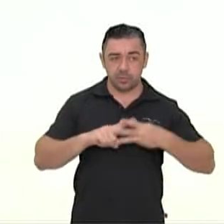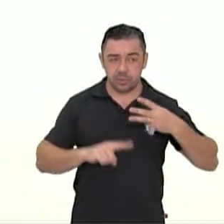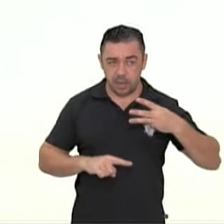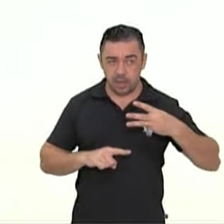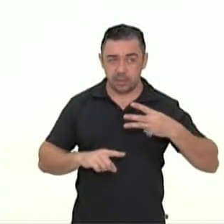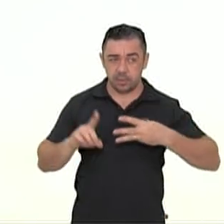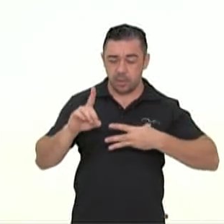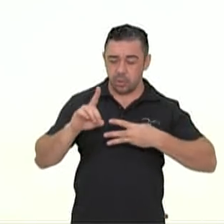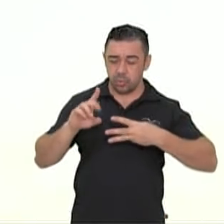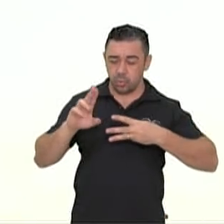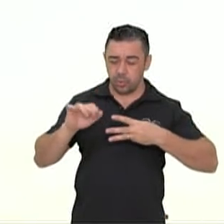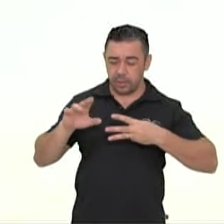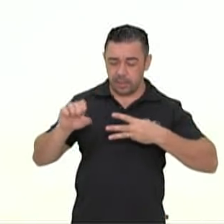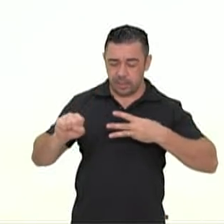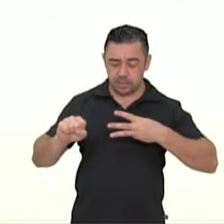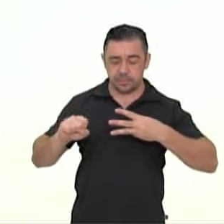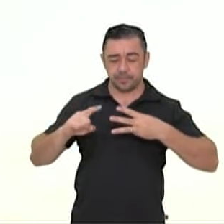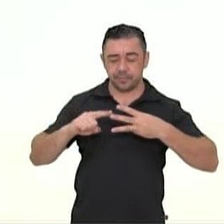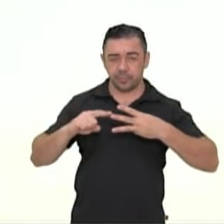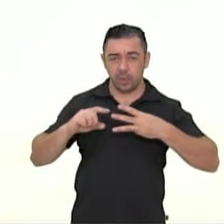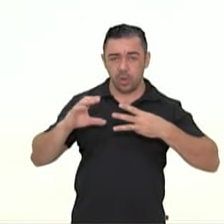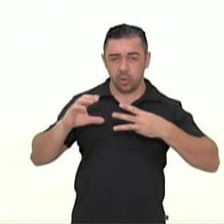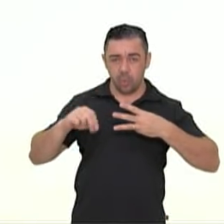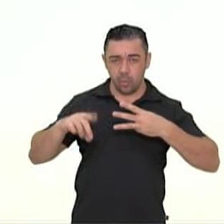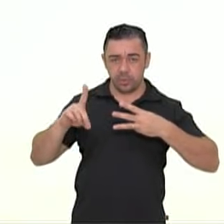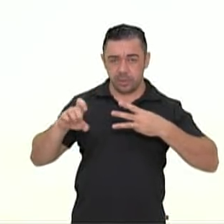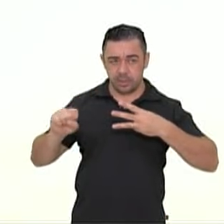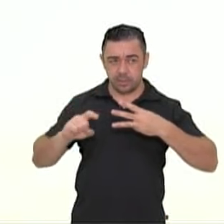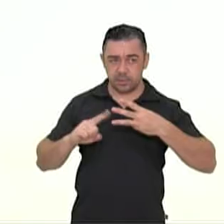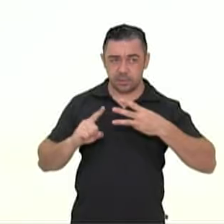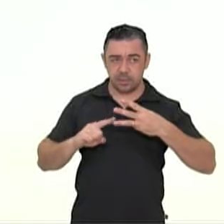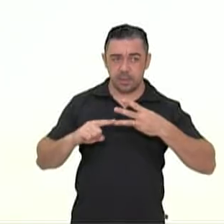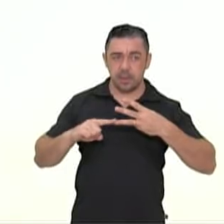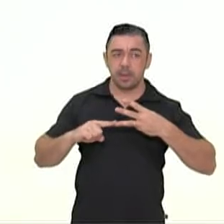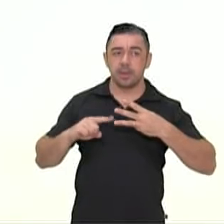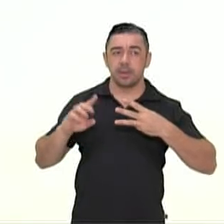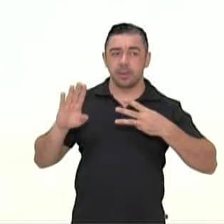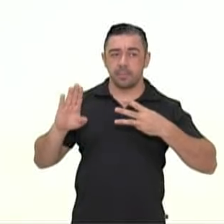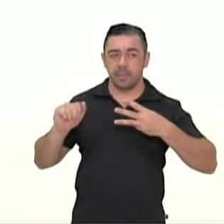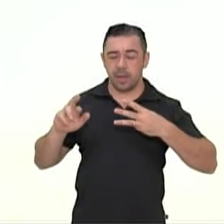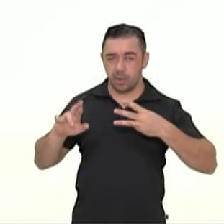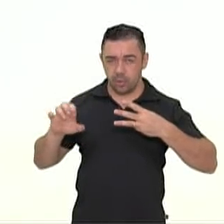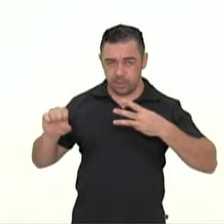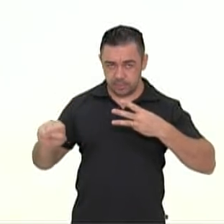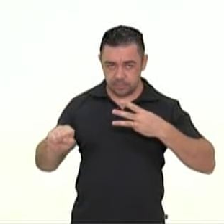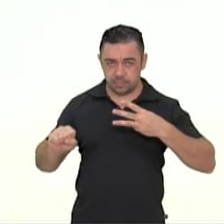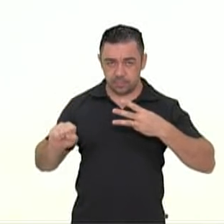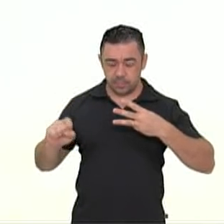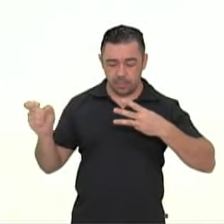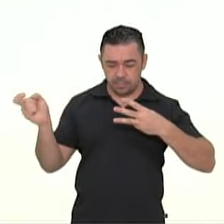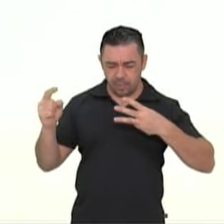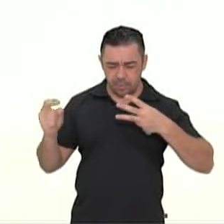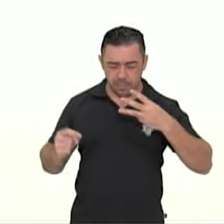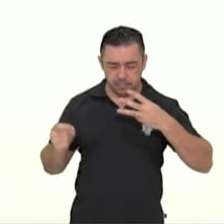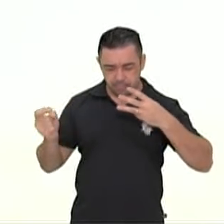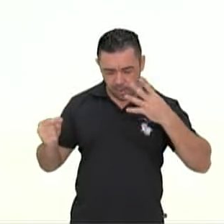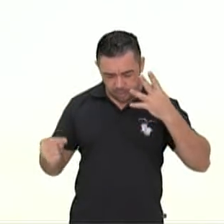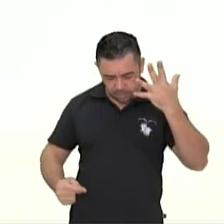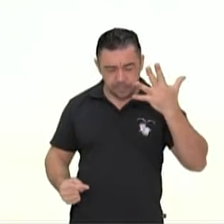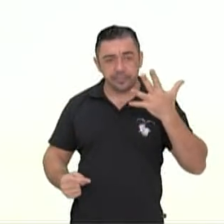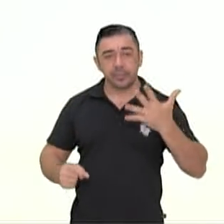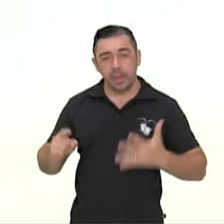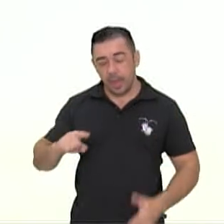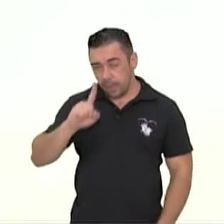condes, vão surgindo novas linhagens, viscondes, barões. É uma invenção histórica, é uma